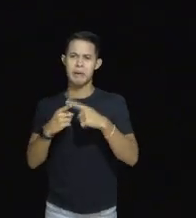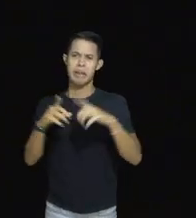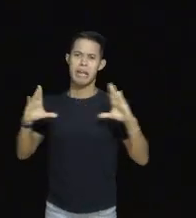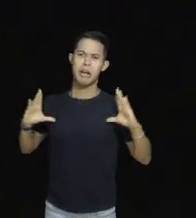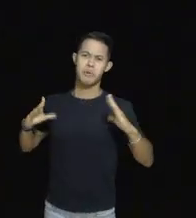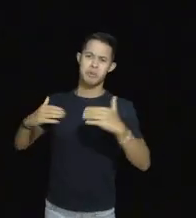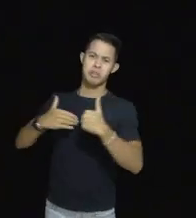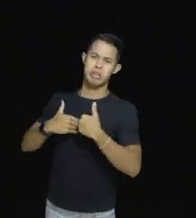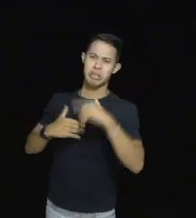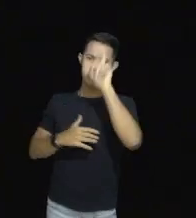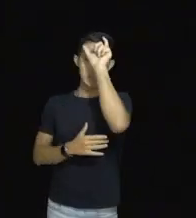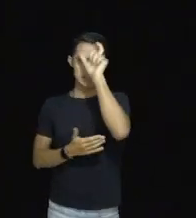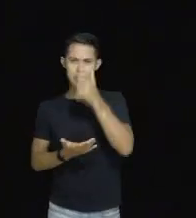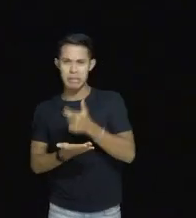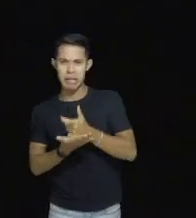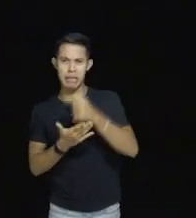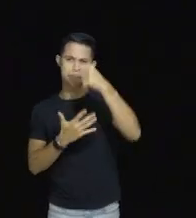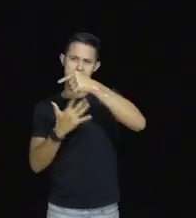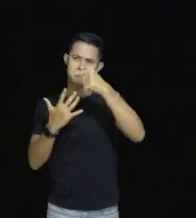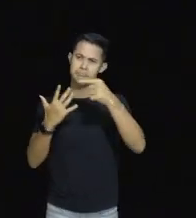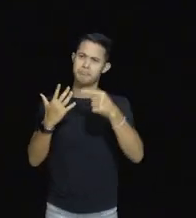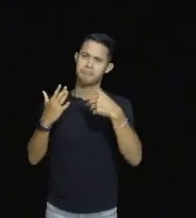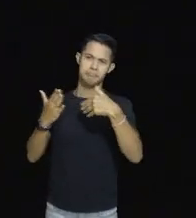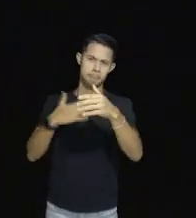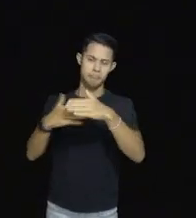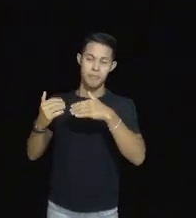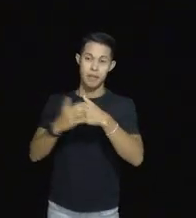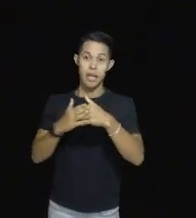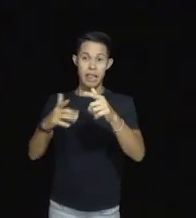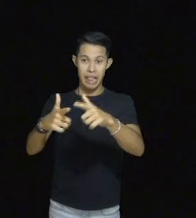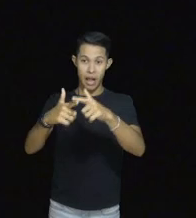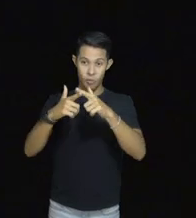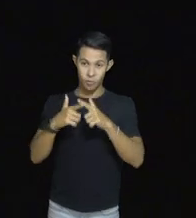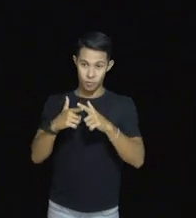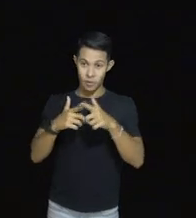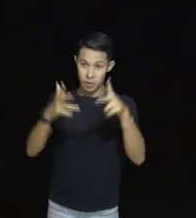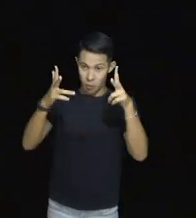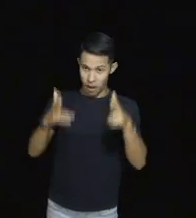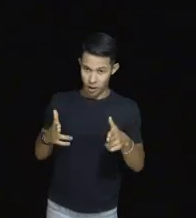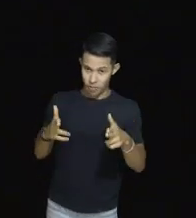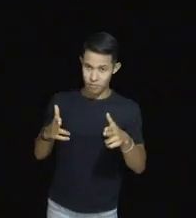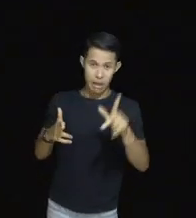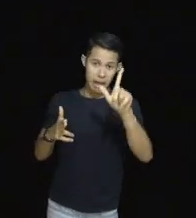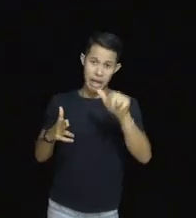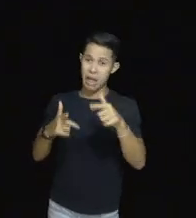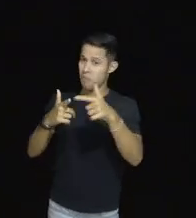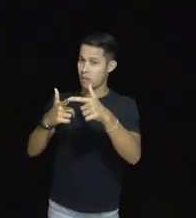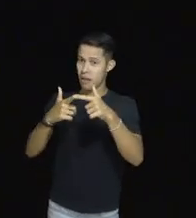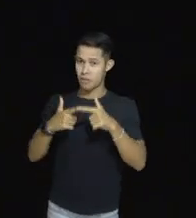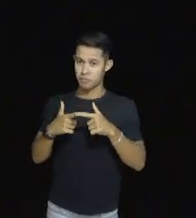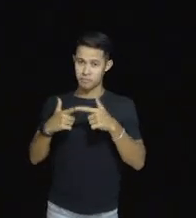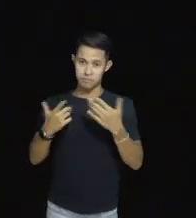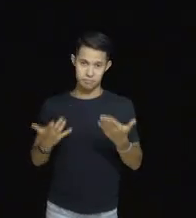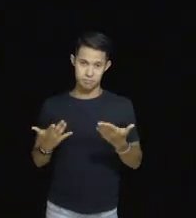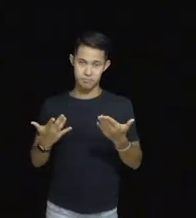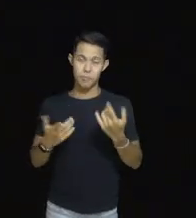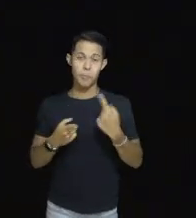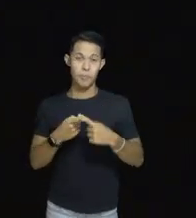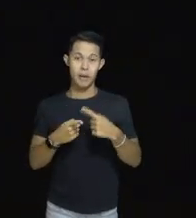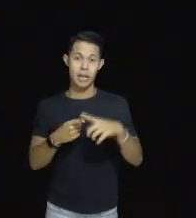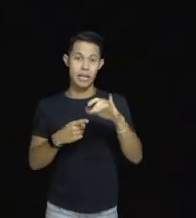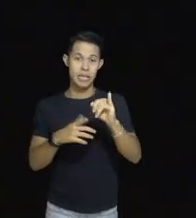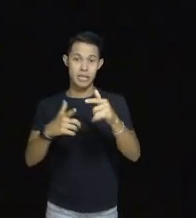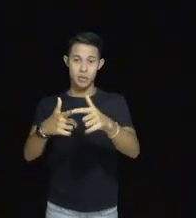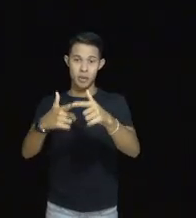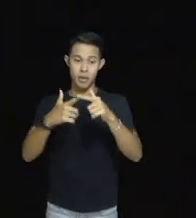é disléxica, enfim. Quando o laudo é enxergado dessa forma, ele é um mal, né? Porque se ele... Nesse momento, se